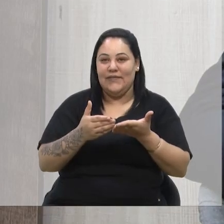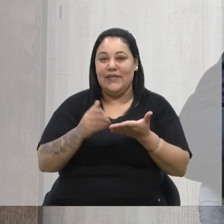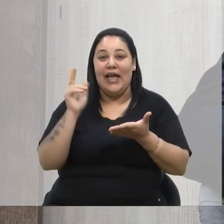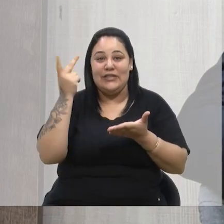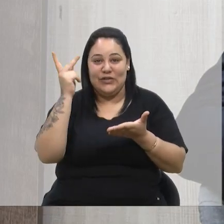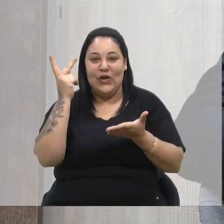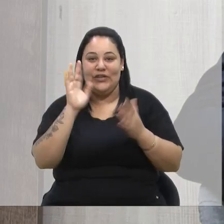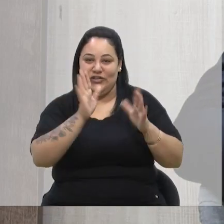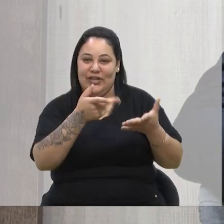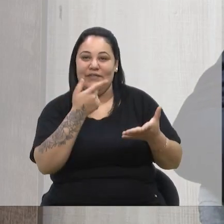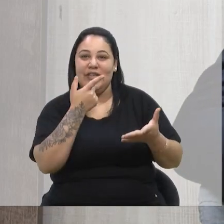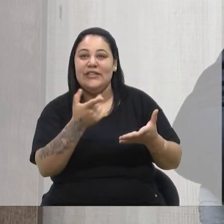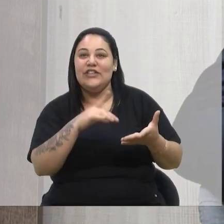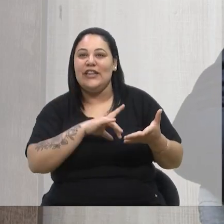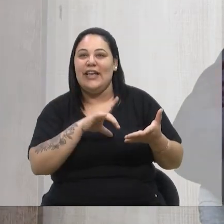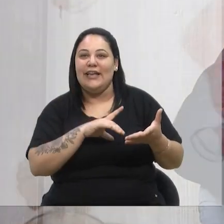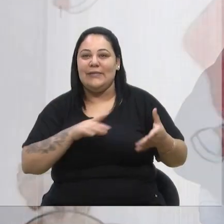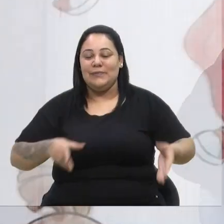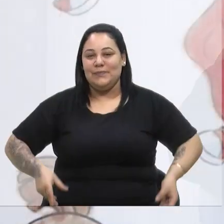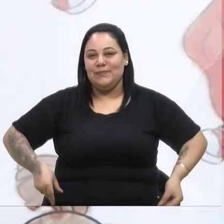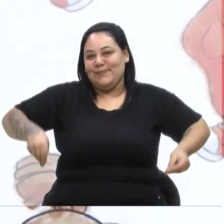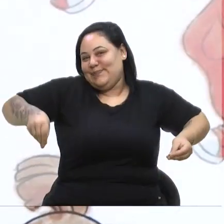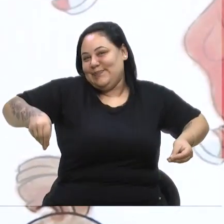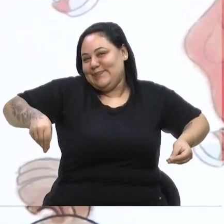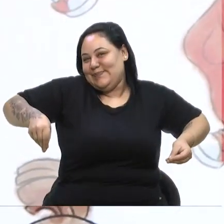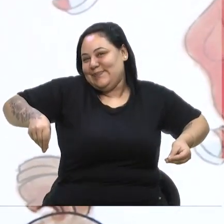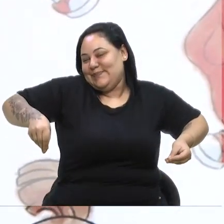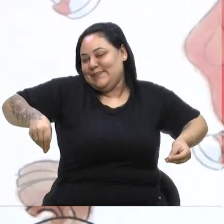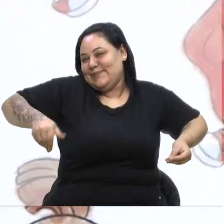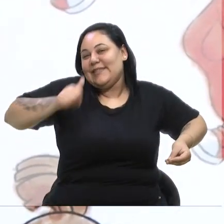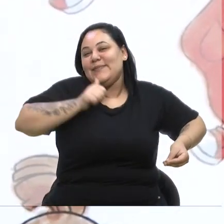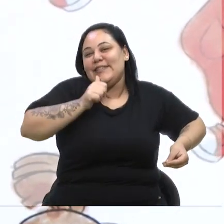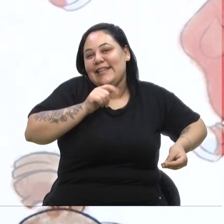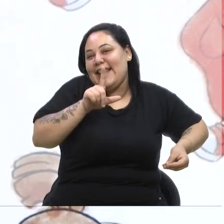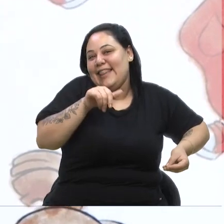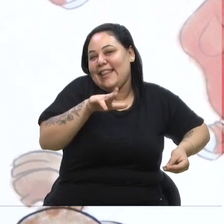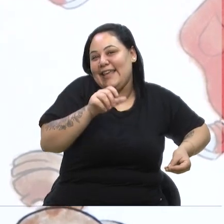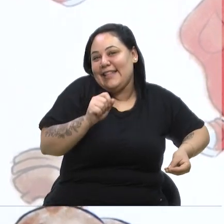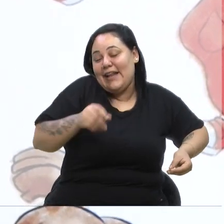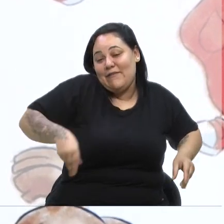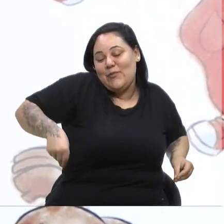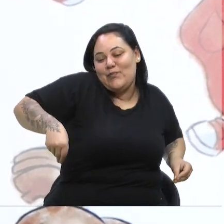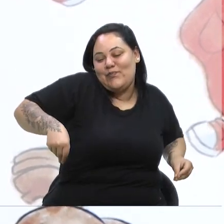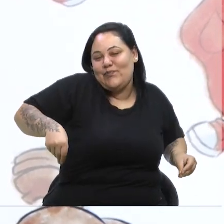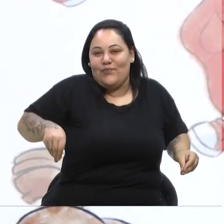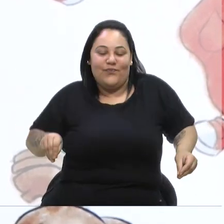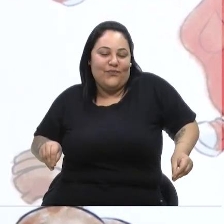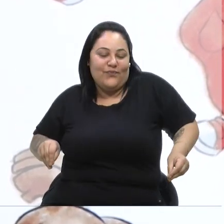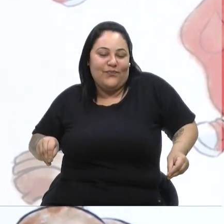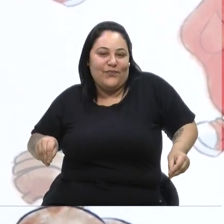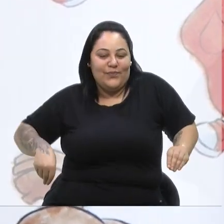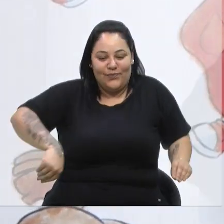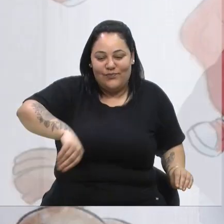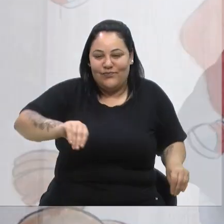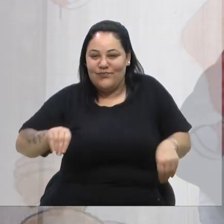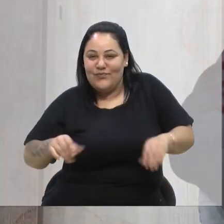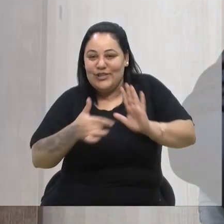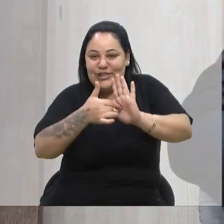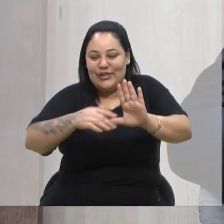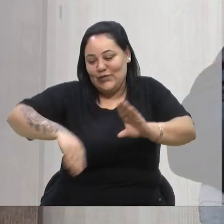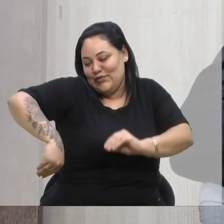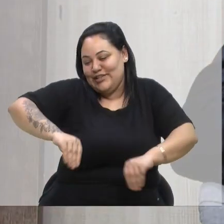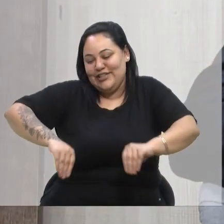história propriamente dita, nós temos aqui a menina Lina em diversas poses, ostentando o